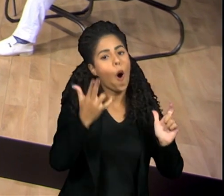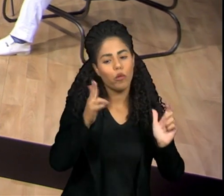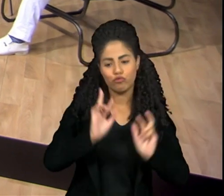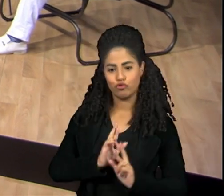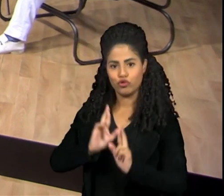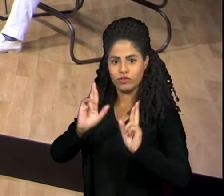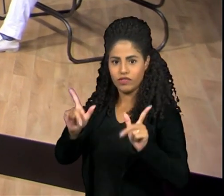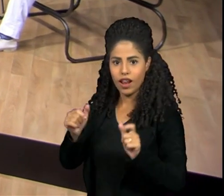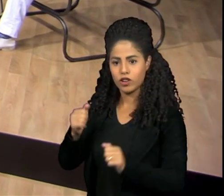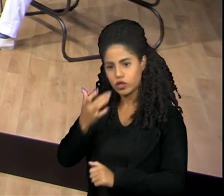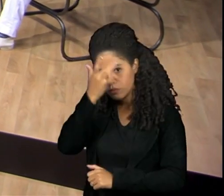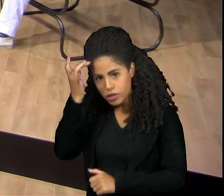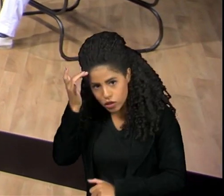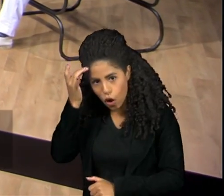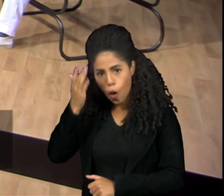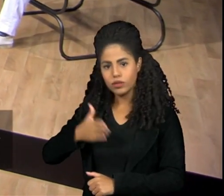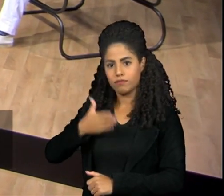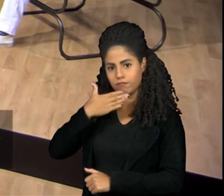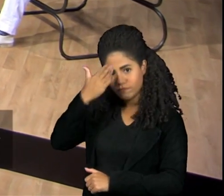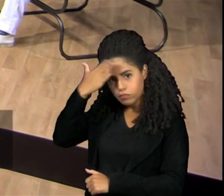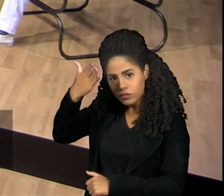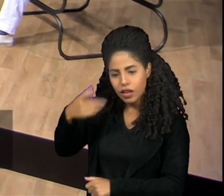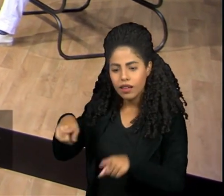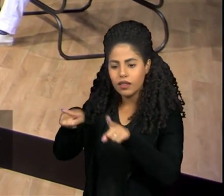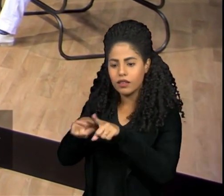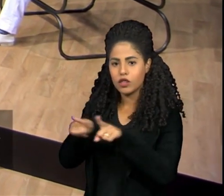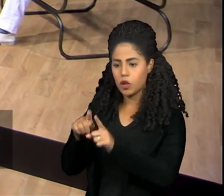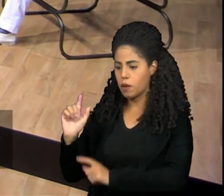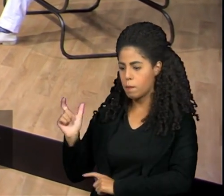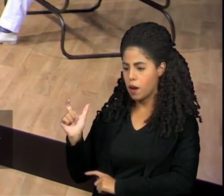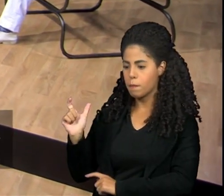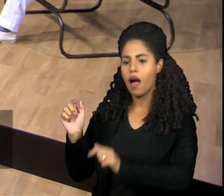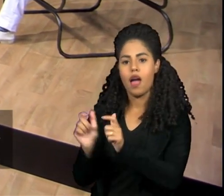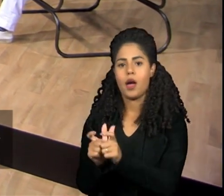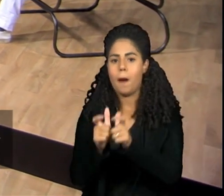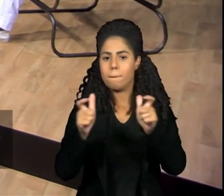contrário, os muçulmanos serem perseguidos num país de